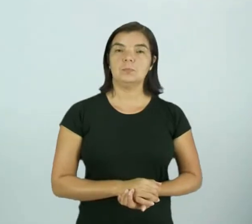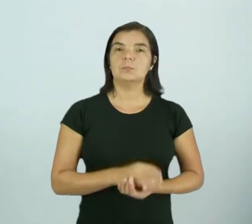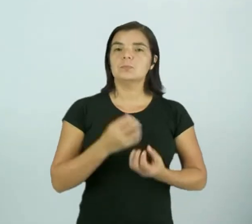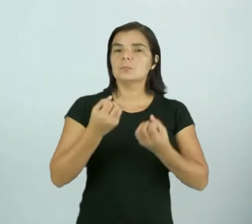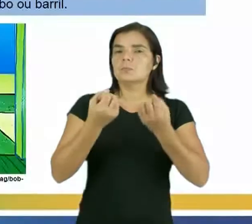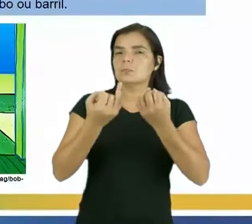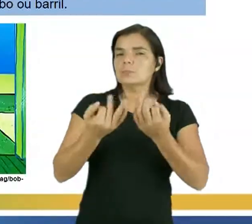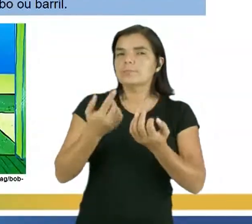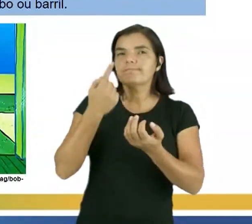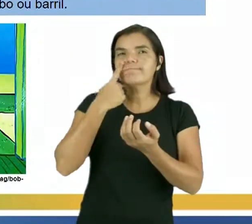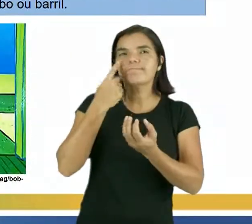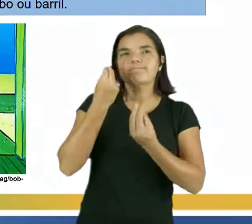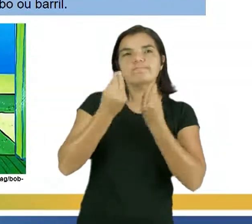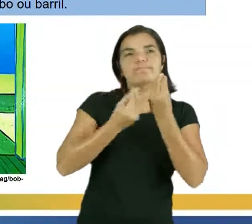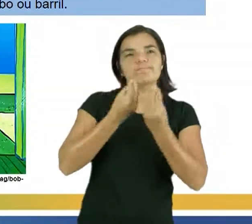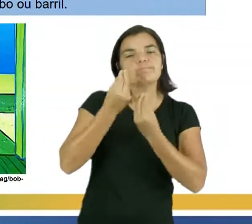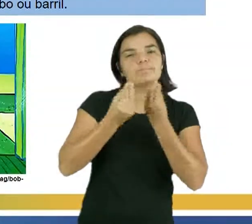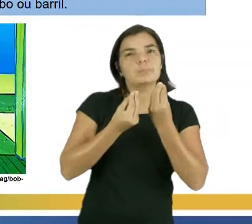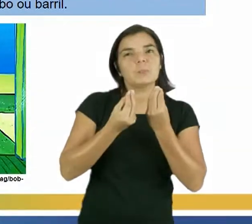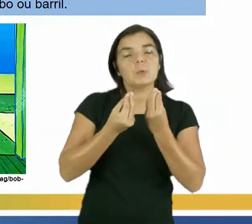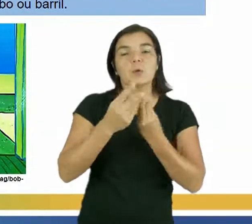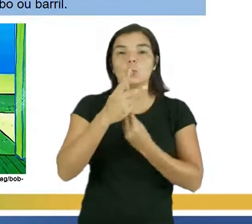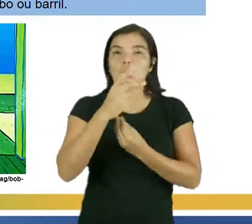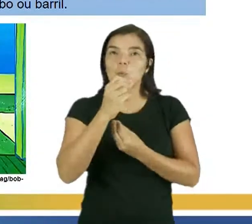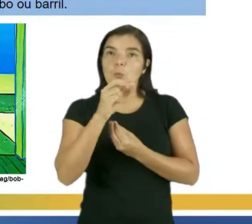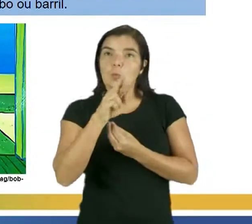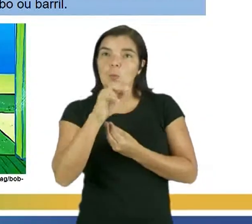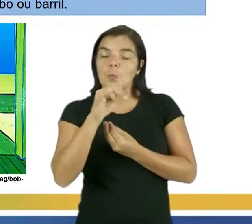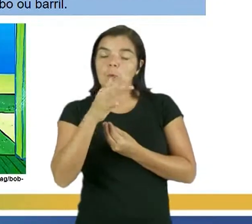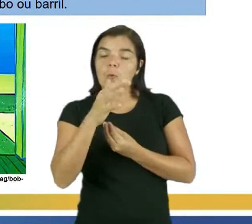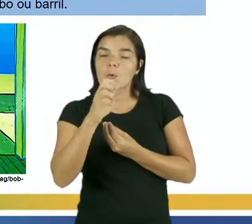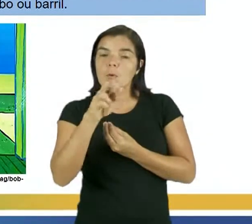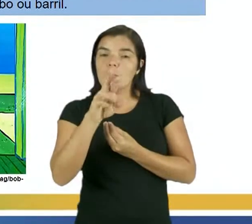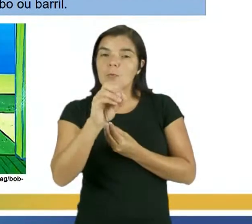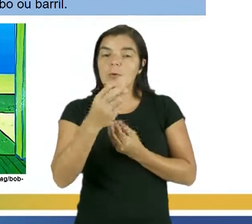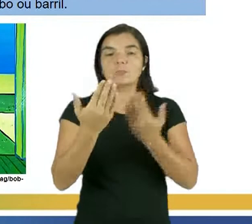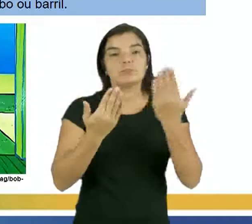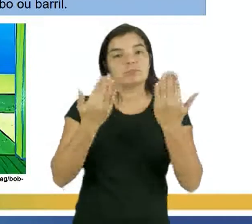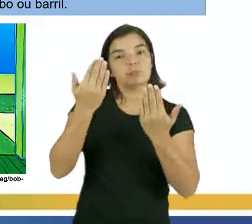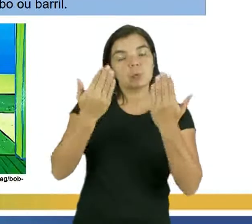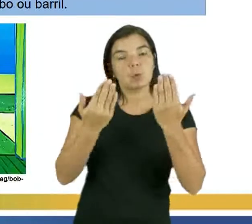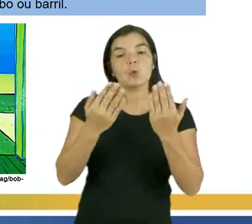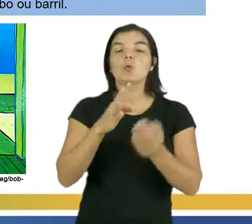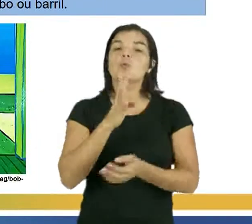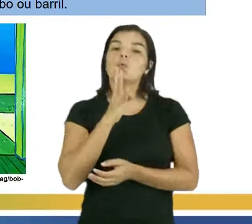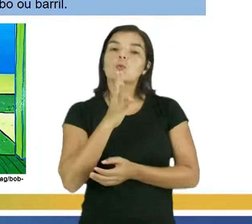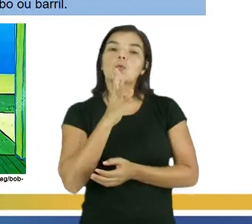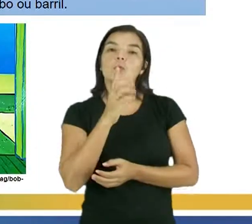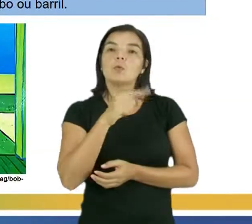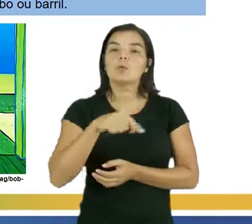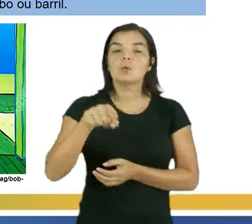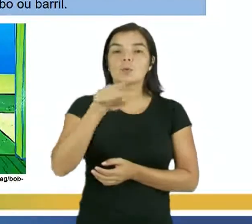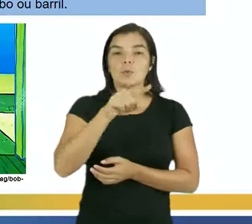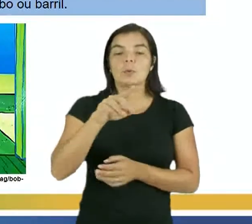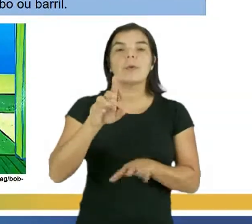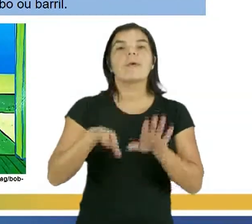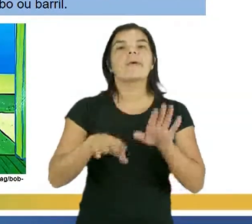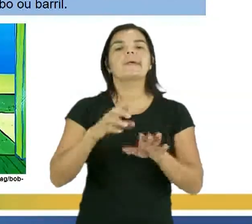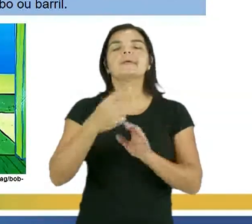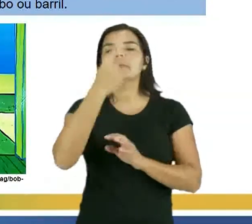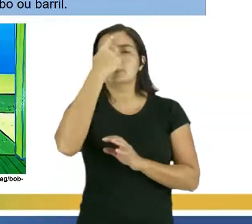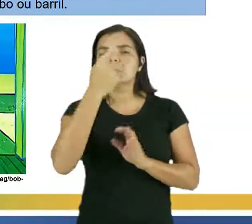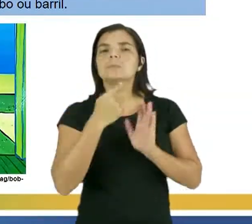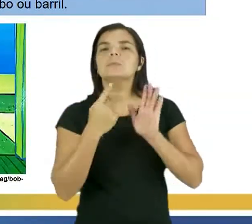Quando eu começo a entender um pouquinho mais dos poríferos, eu posso fazer relação a um desenho muito conhecido por vocês. Que desenho